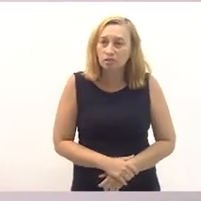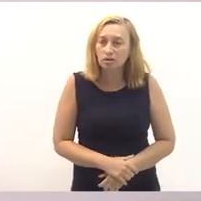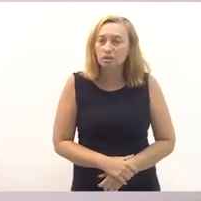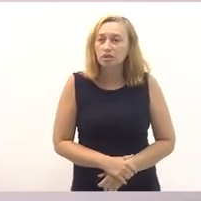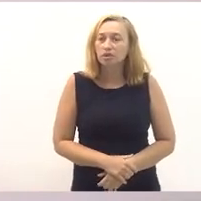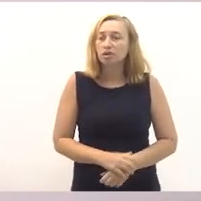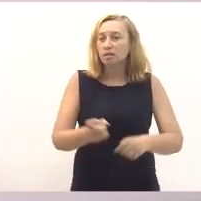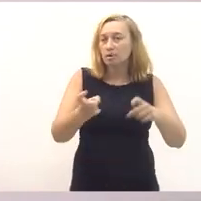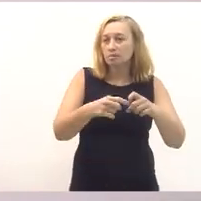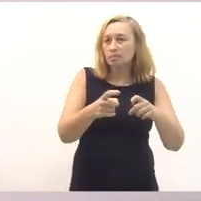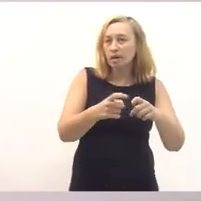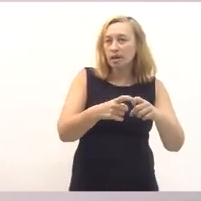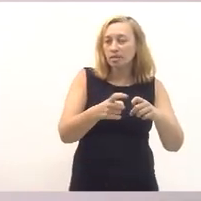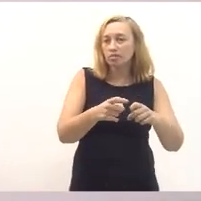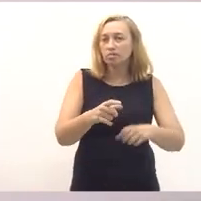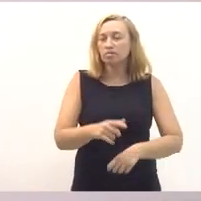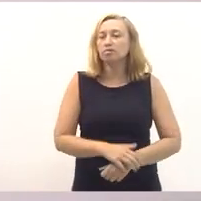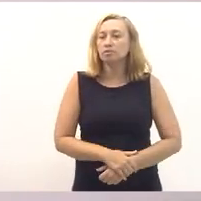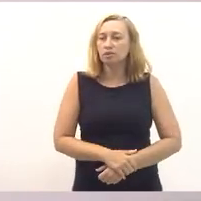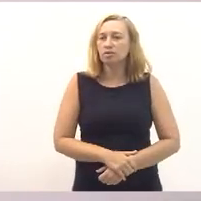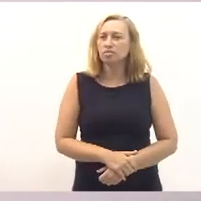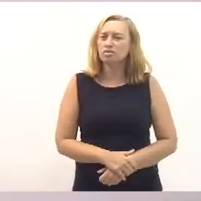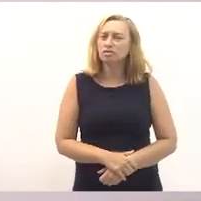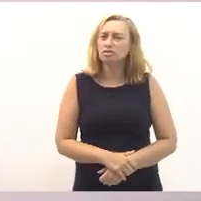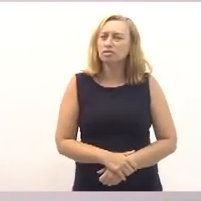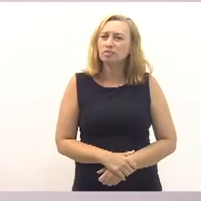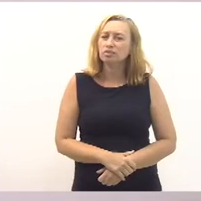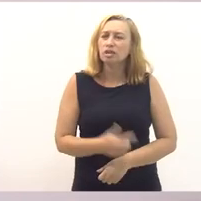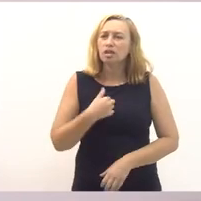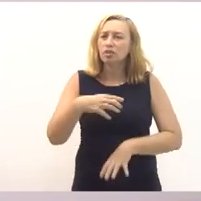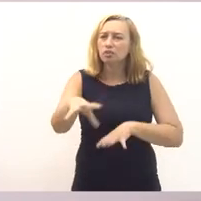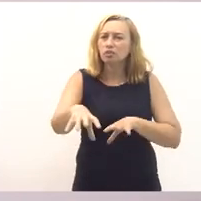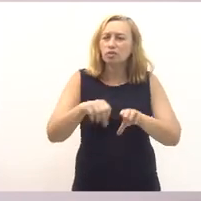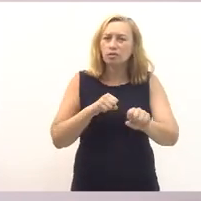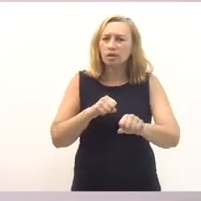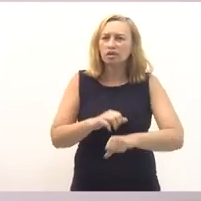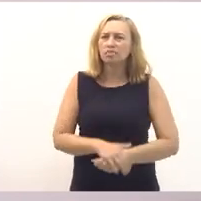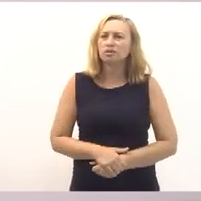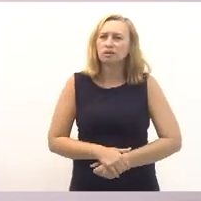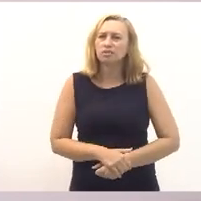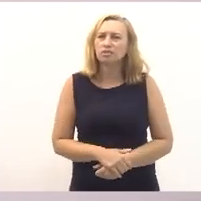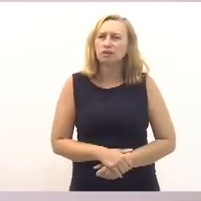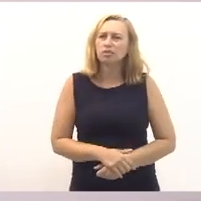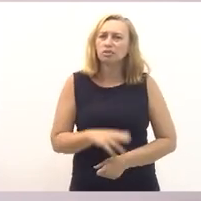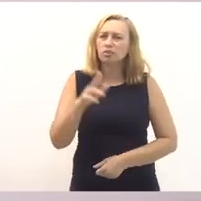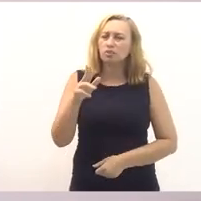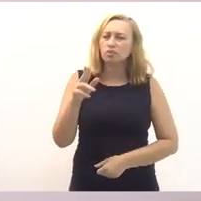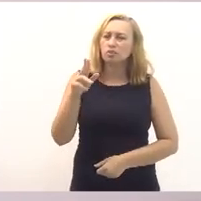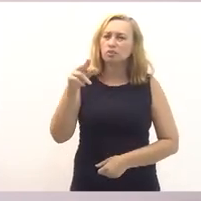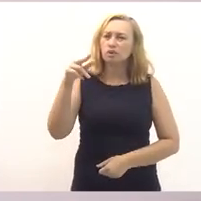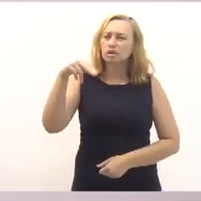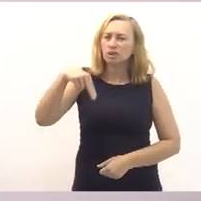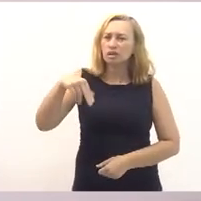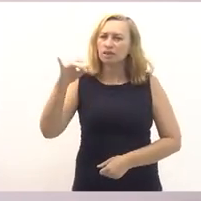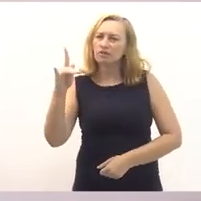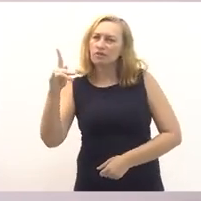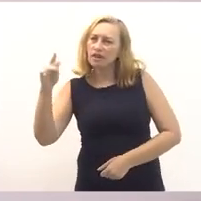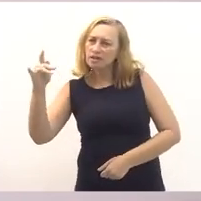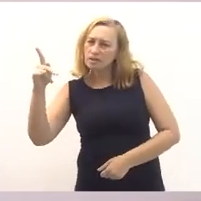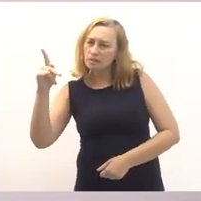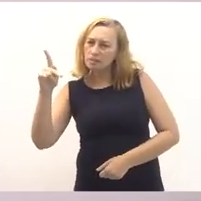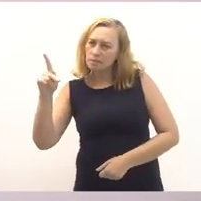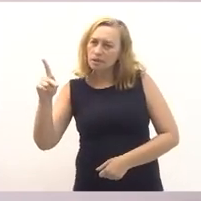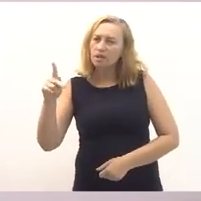os médicos encarnados e desencarnados eu sou formado pela Unifesp né E